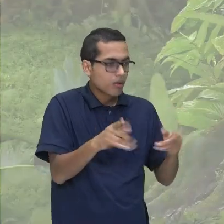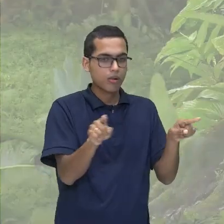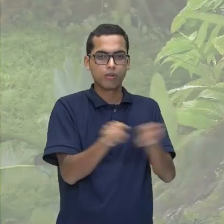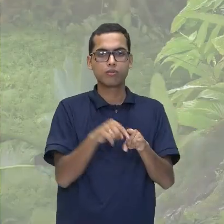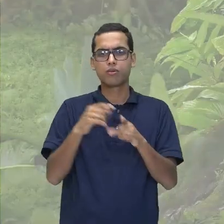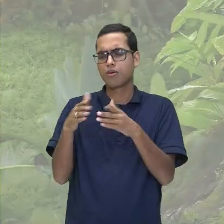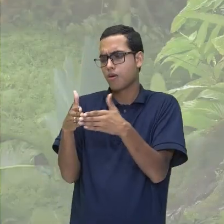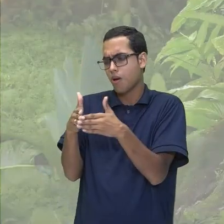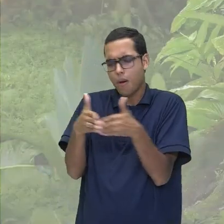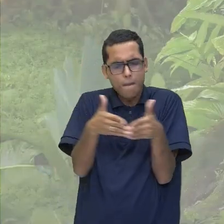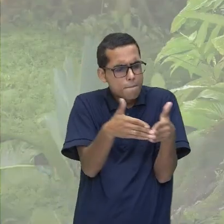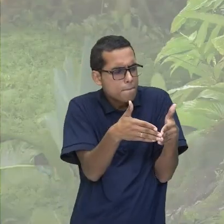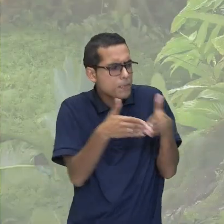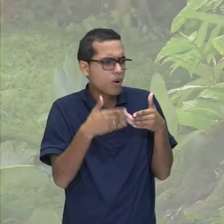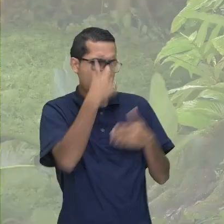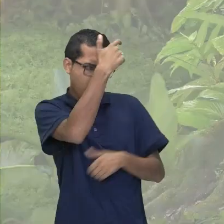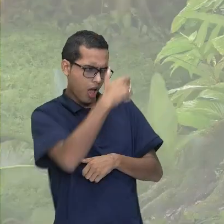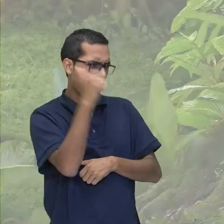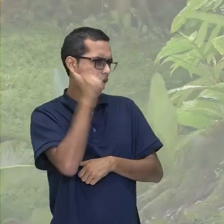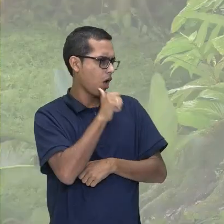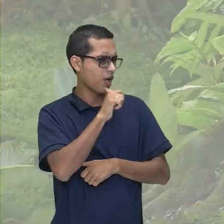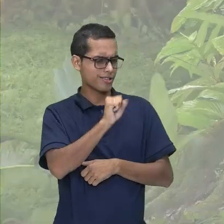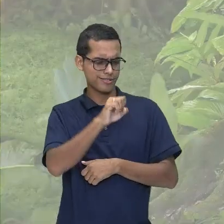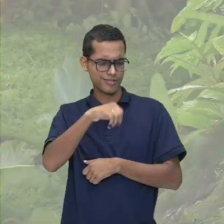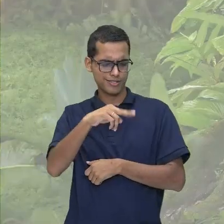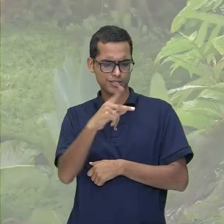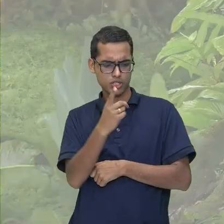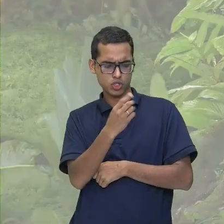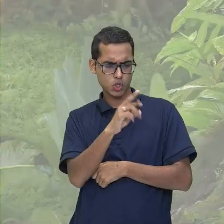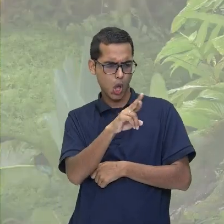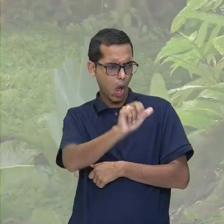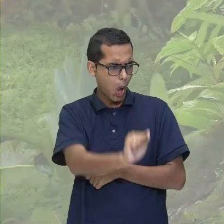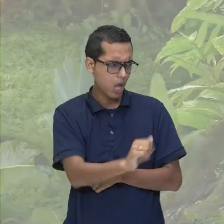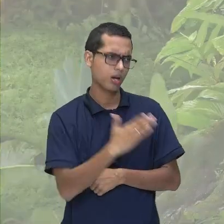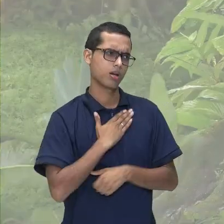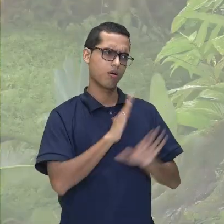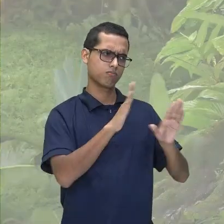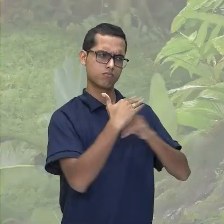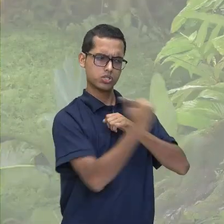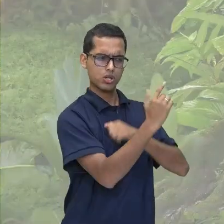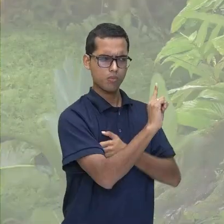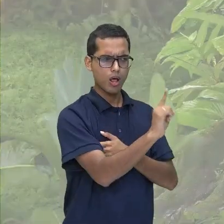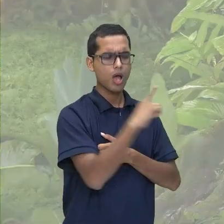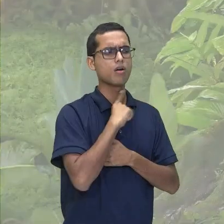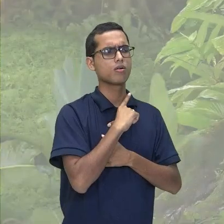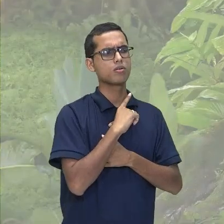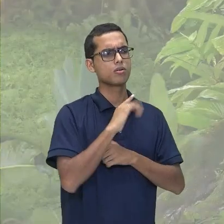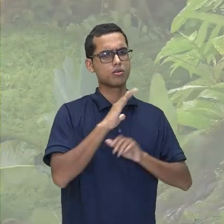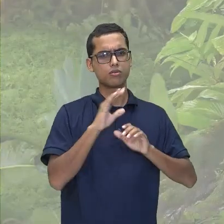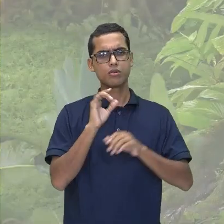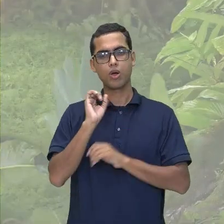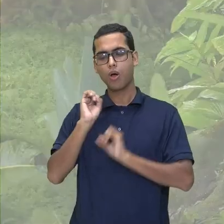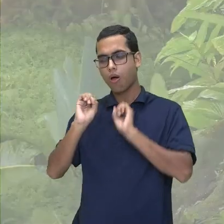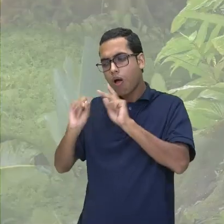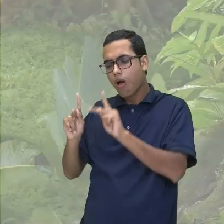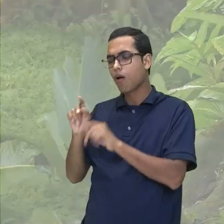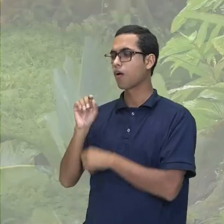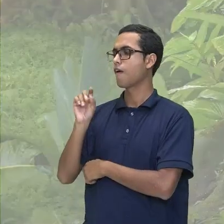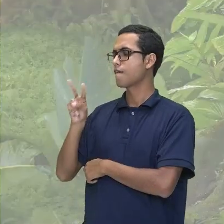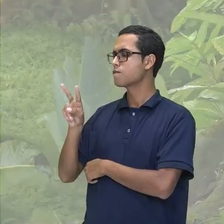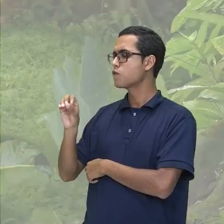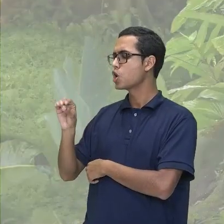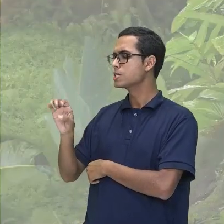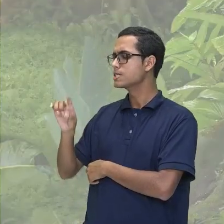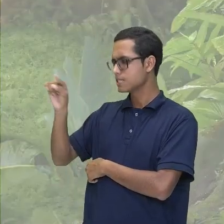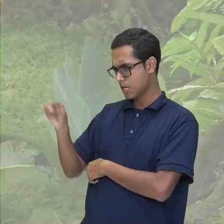me chame de senhora. Tá certo. Trato por você, então, melhor, né? Mas